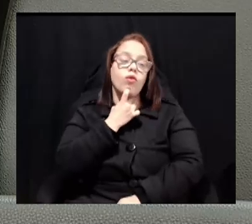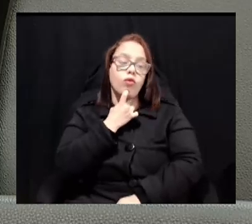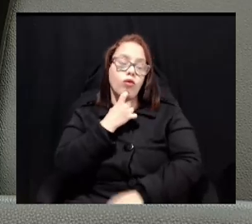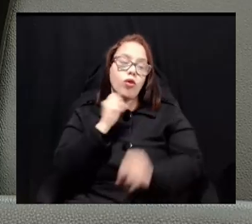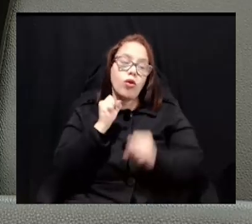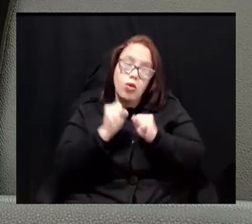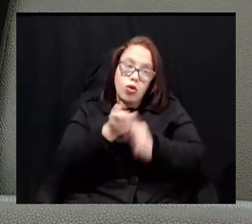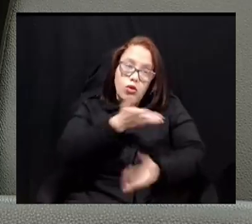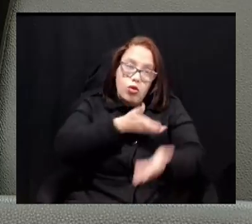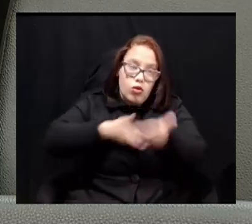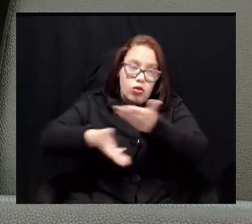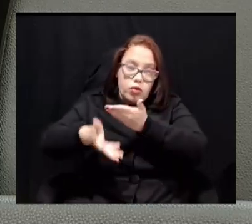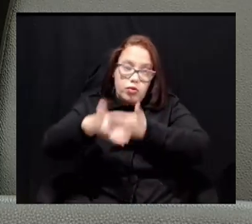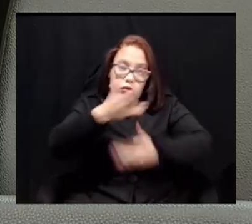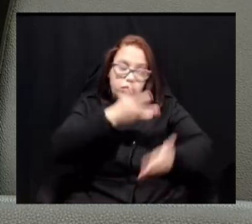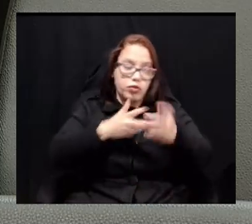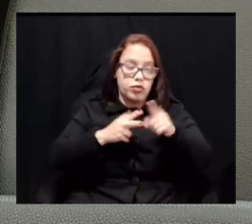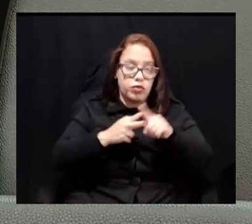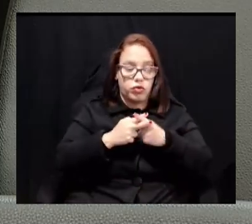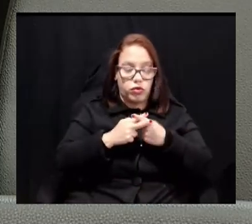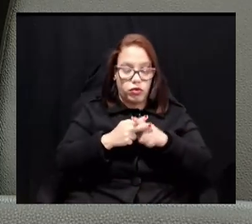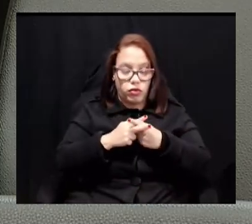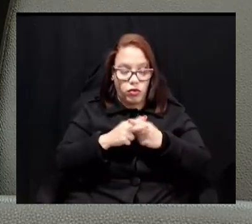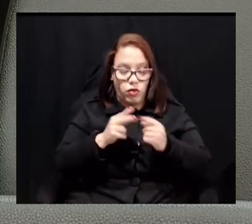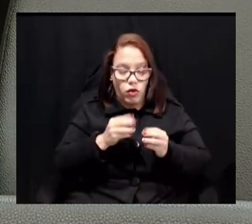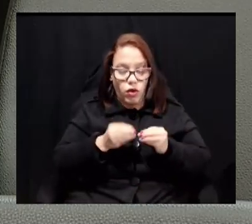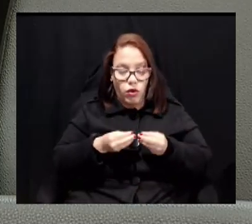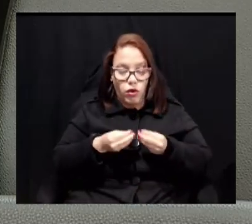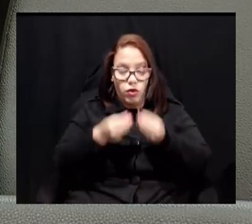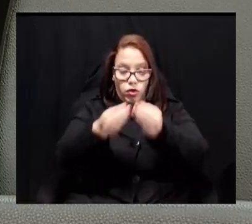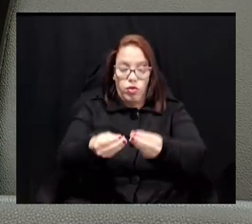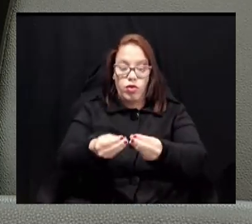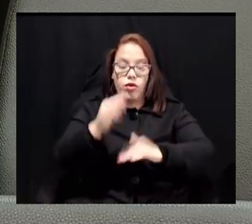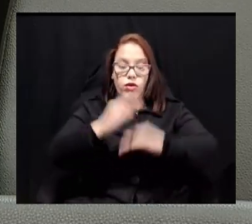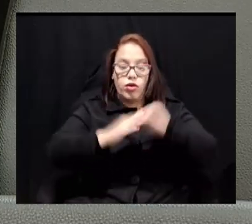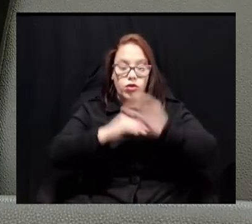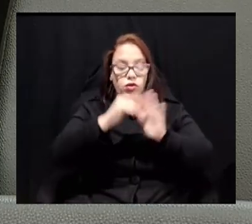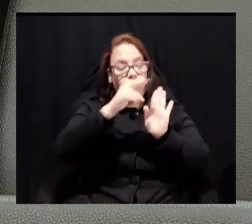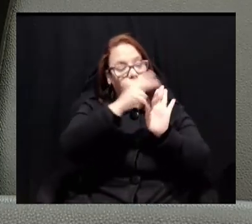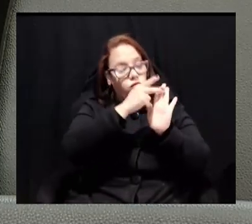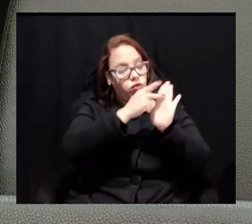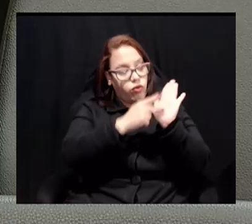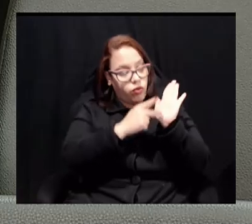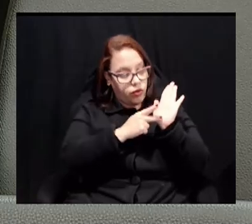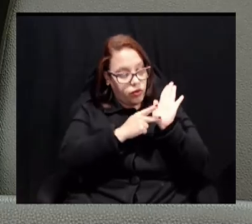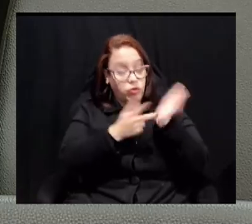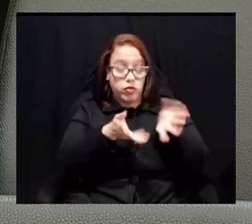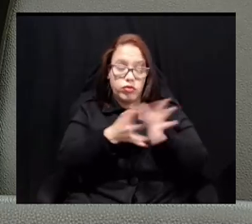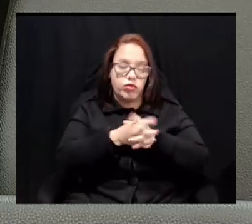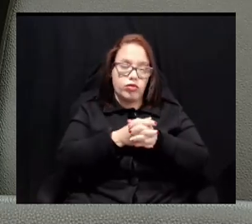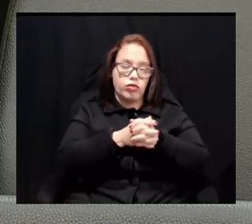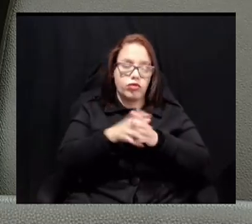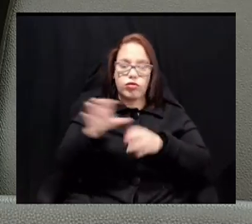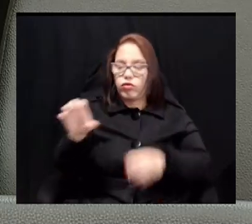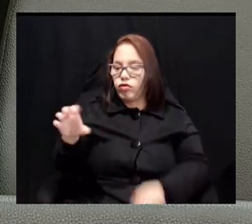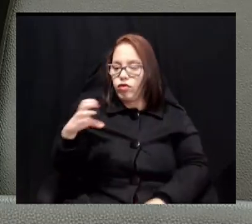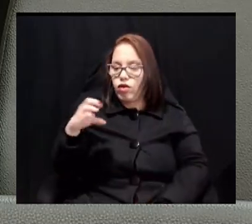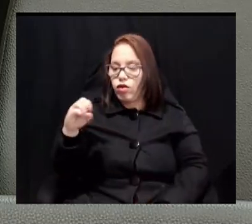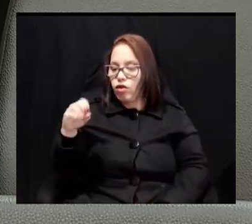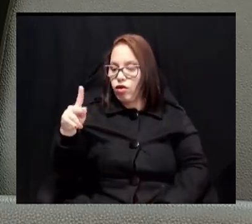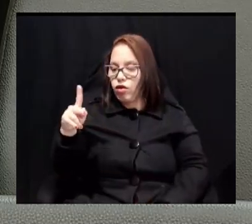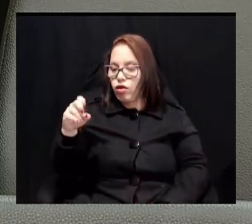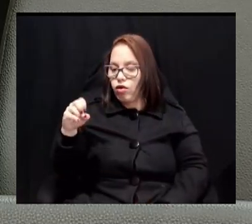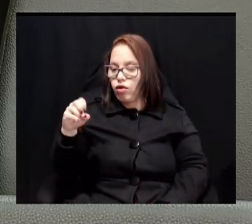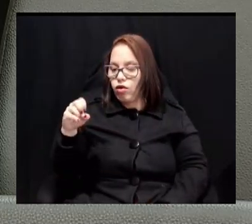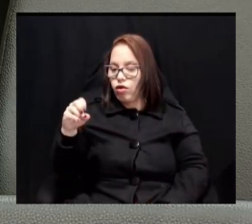com essa ferramenta e aí disponibilizar esse serviço para a população. E aí talvez até a demanda do ecoponto seja suprimida, tendo